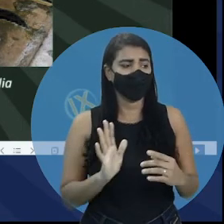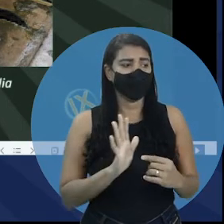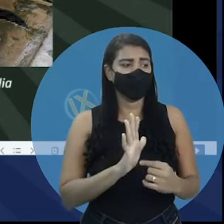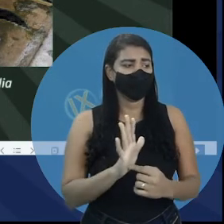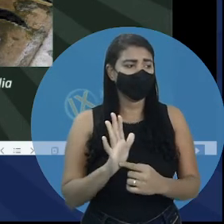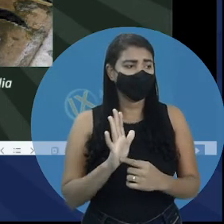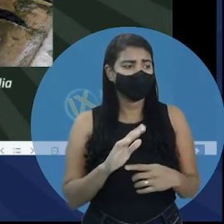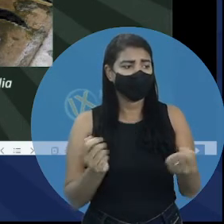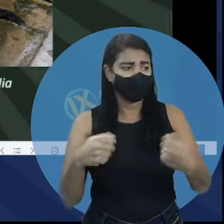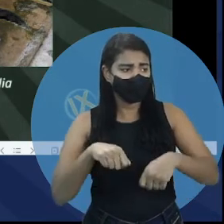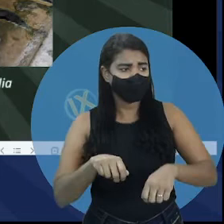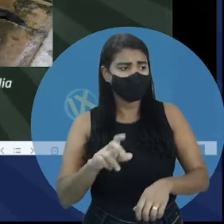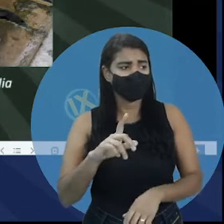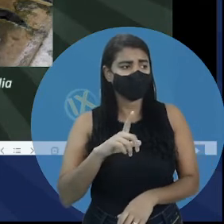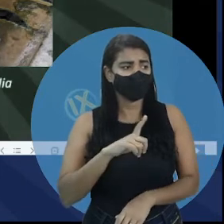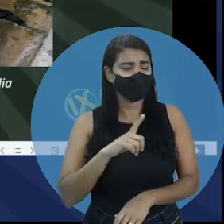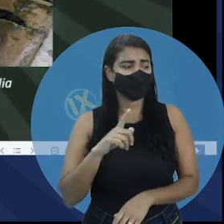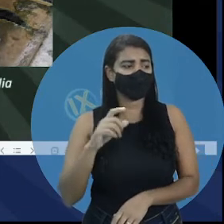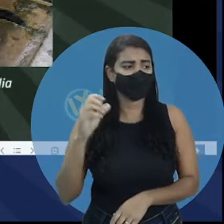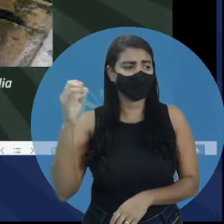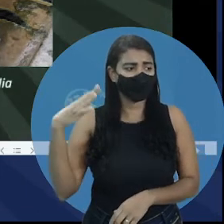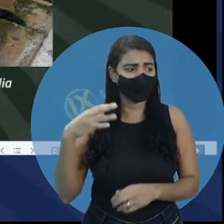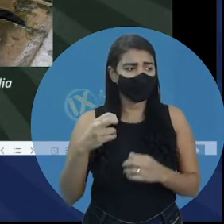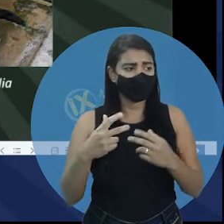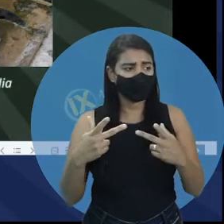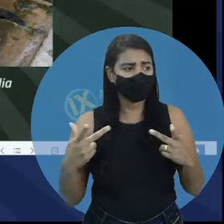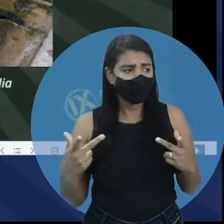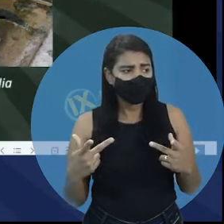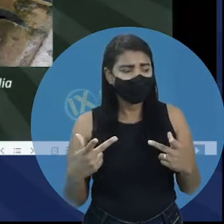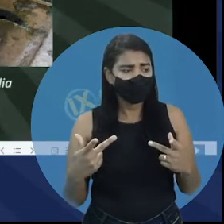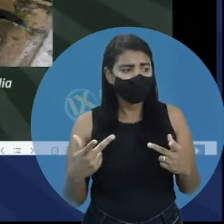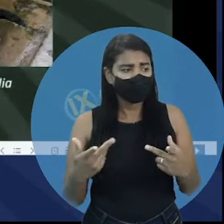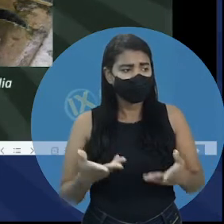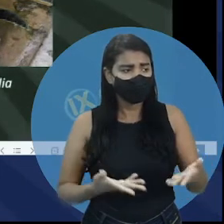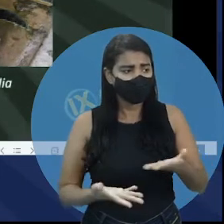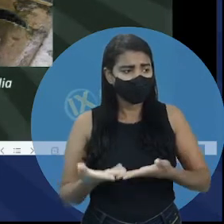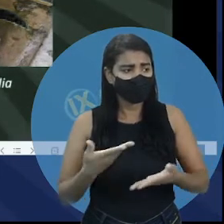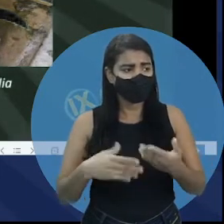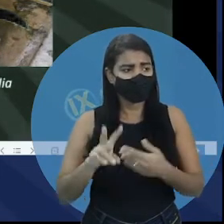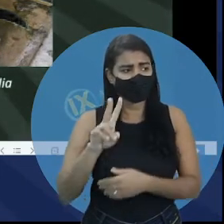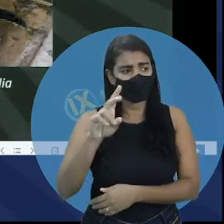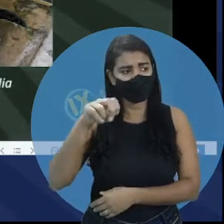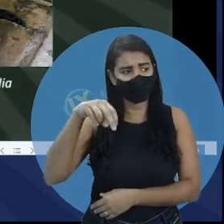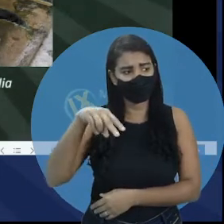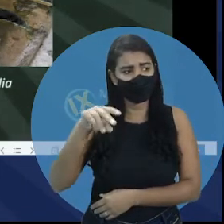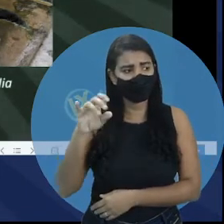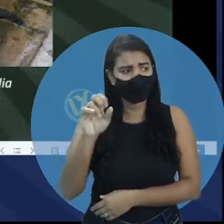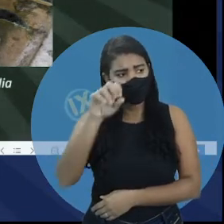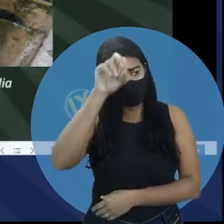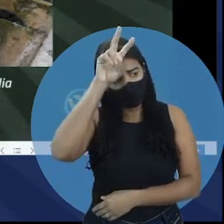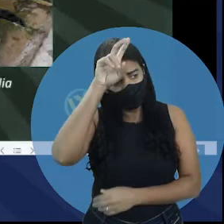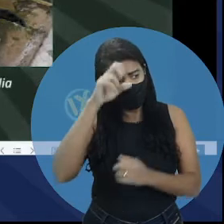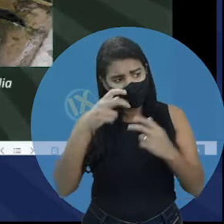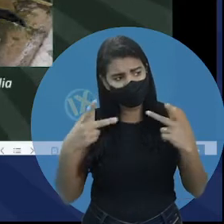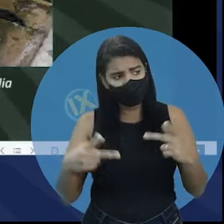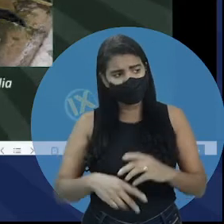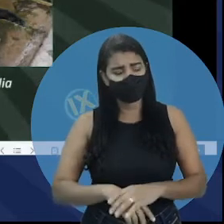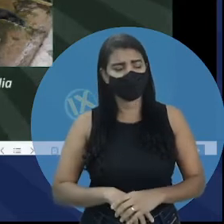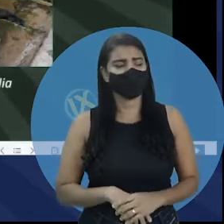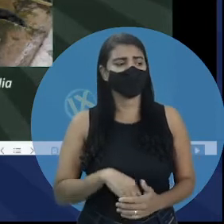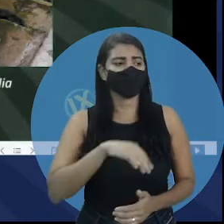potencialmente podem ter ali substâncias que possam servir de veneno para insetos ou para outros tipos de